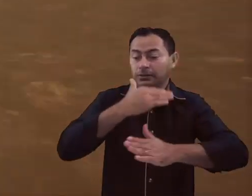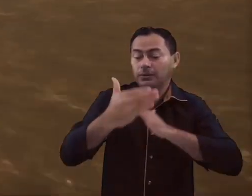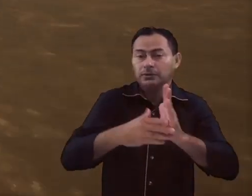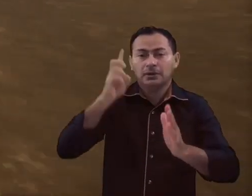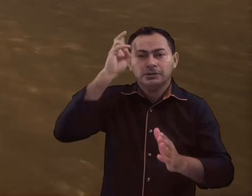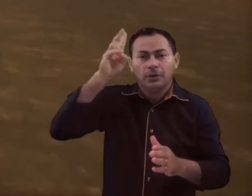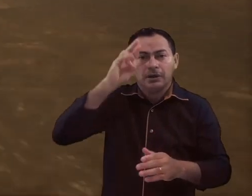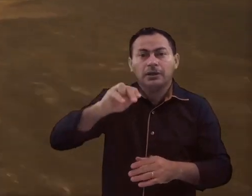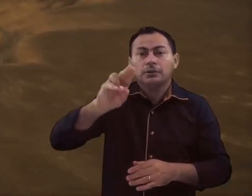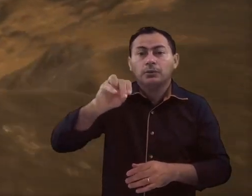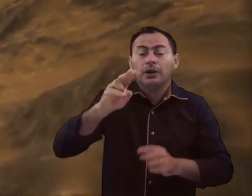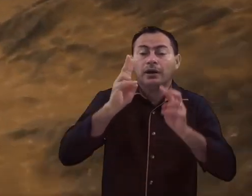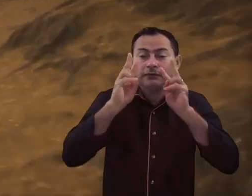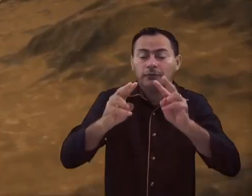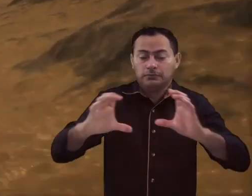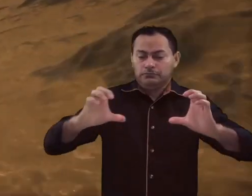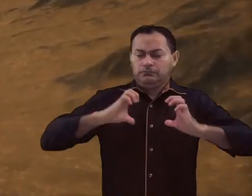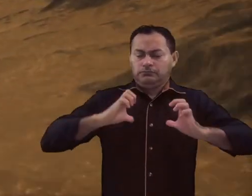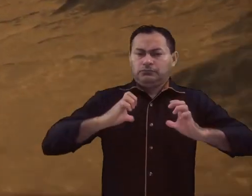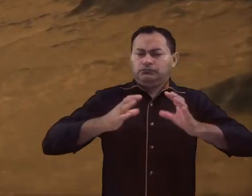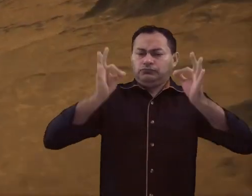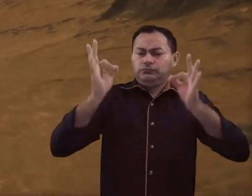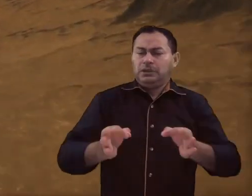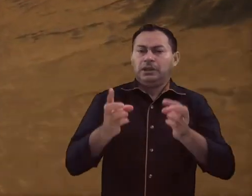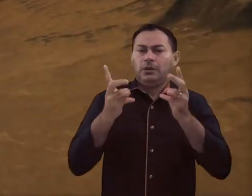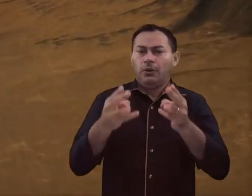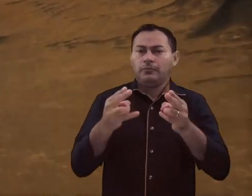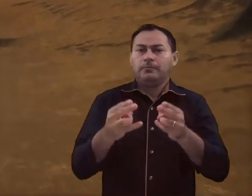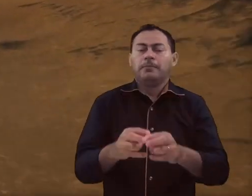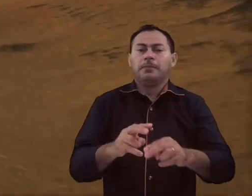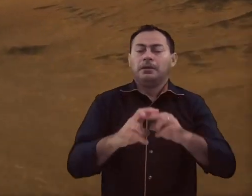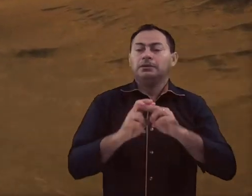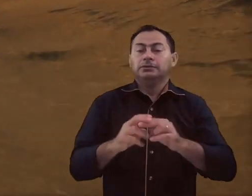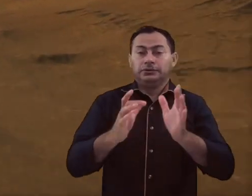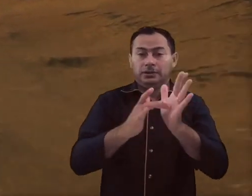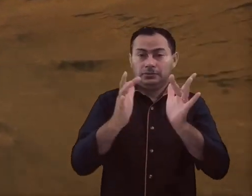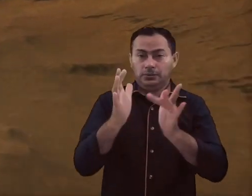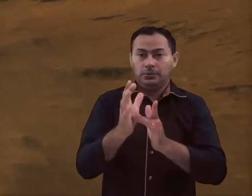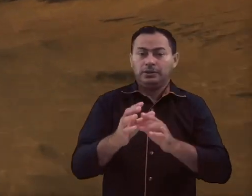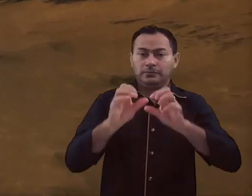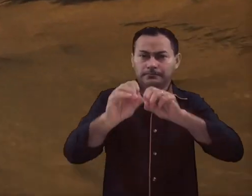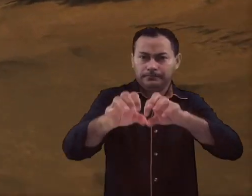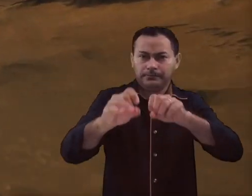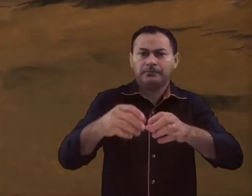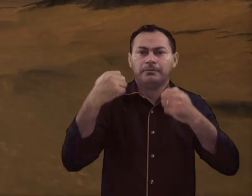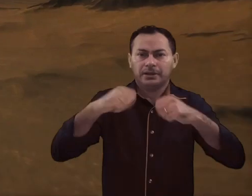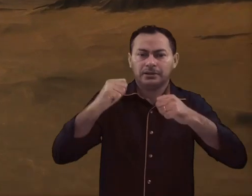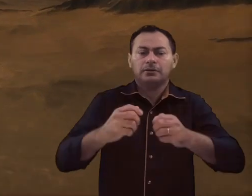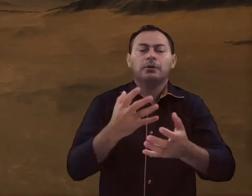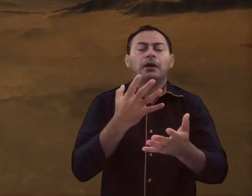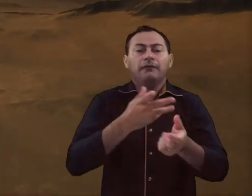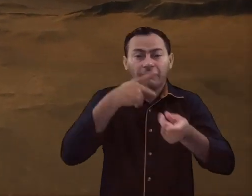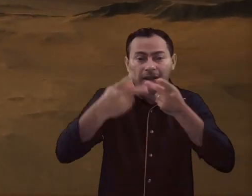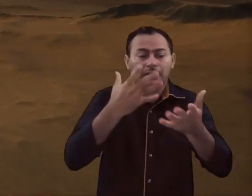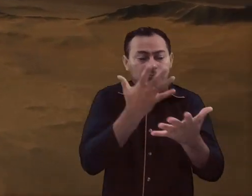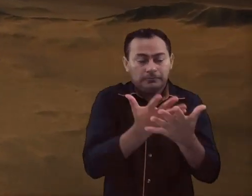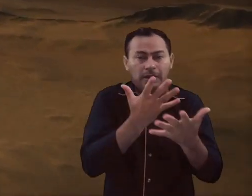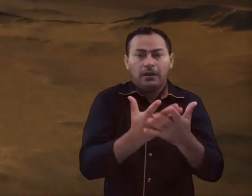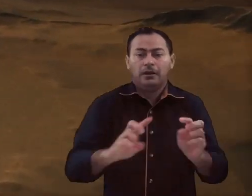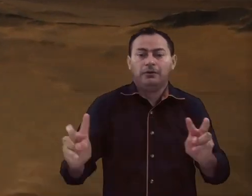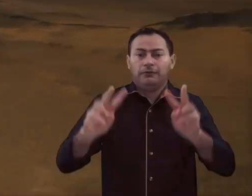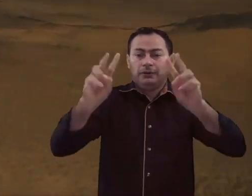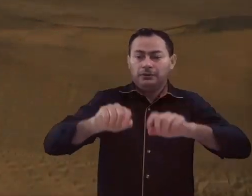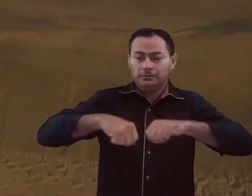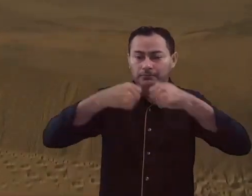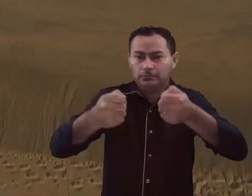Em toda a história nunca se ouviu uma ética tão nobre como esta. Através dela, Jesus nos ensina que devemos confessar